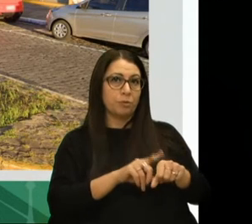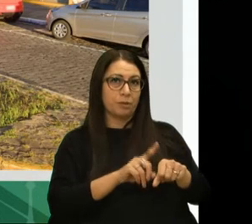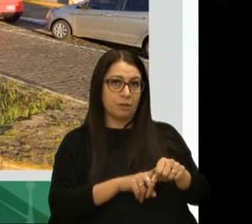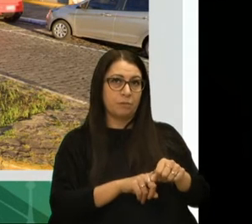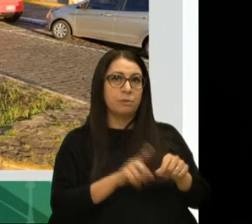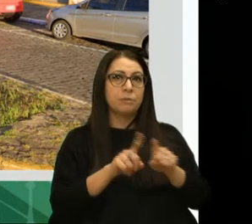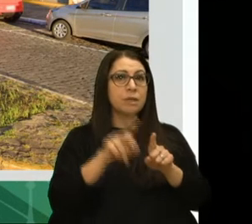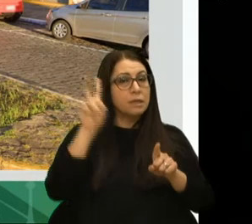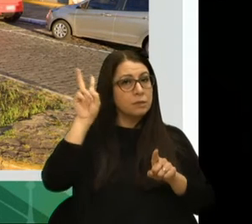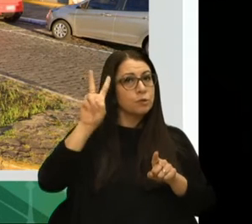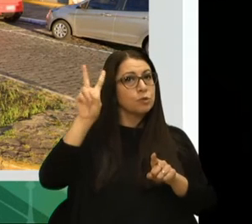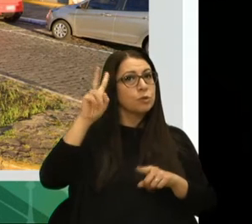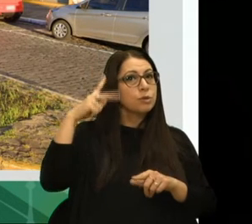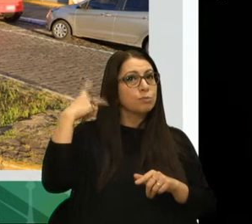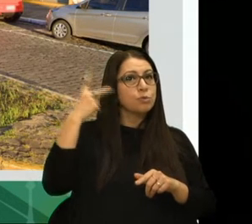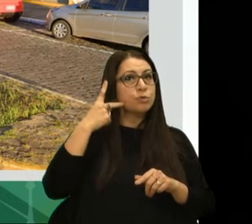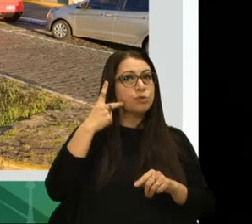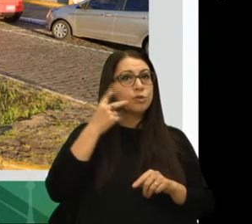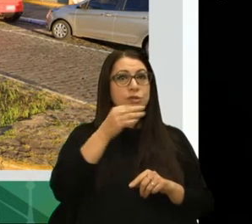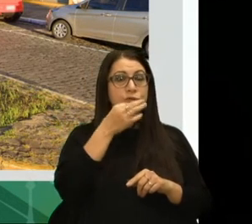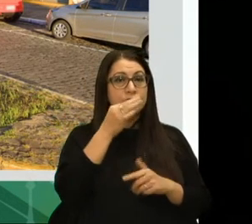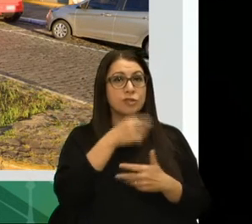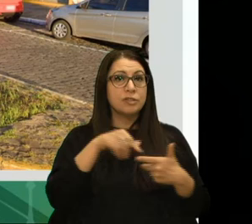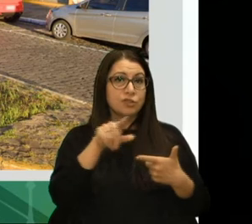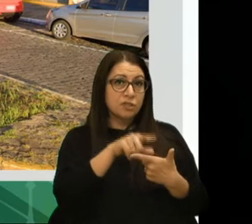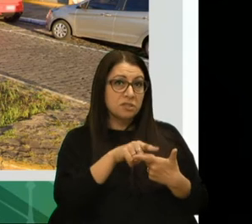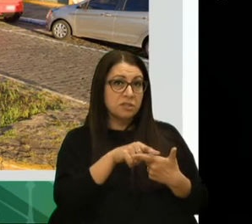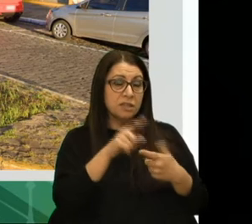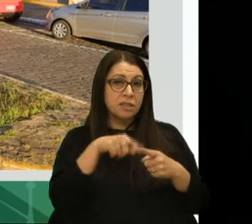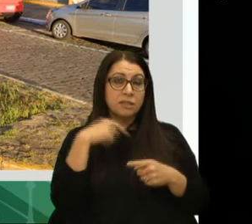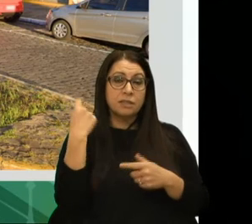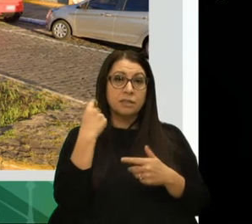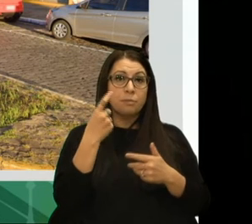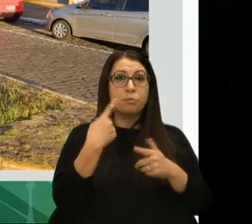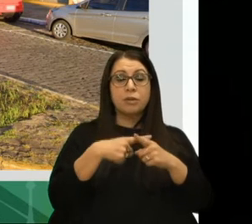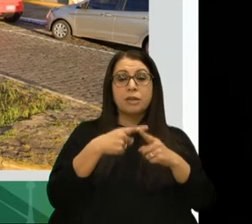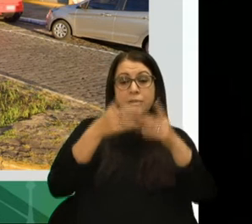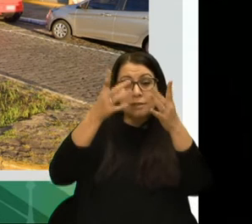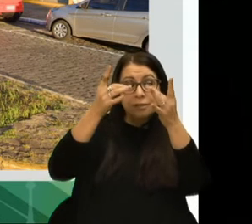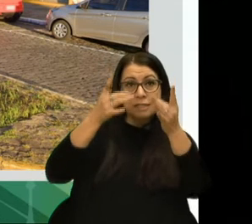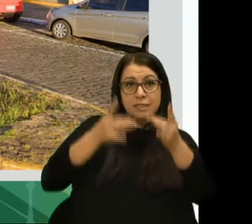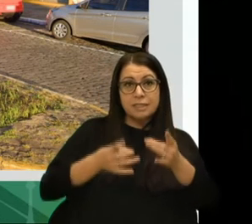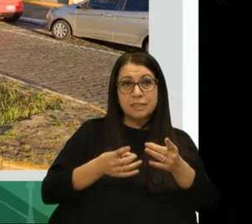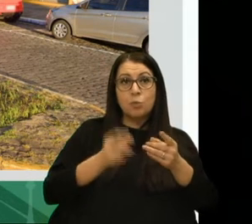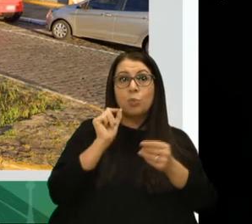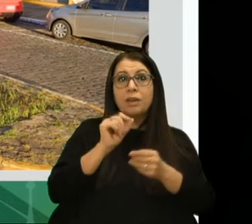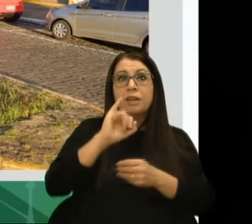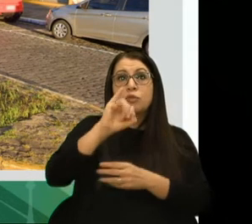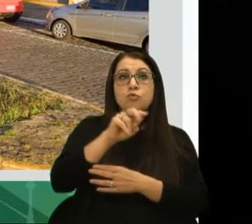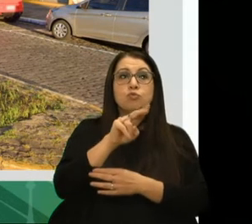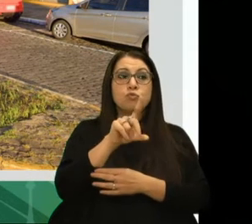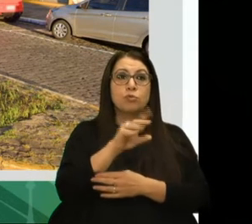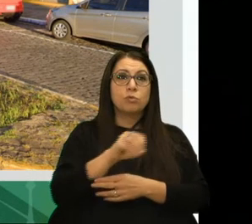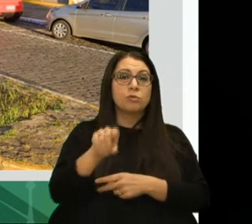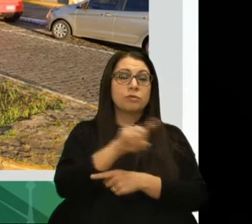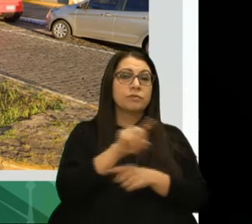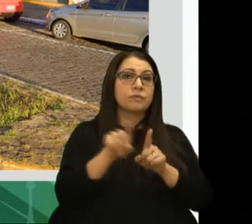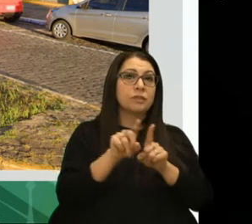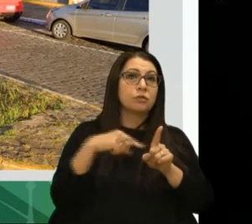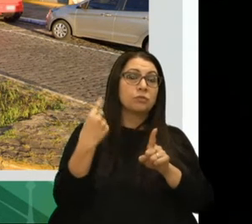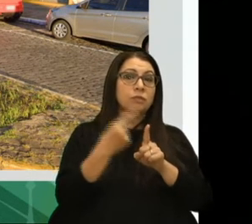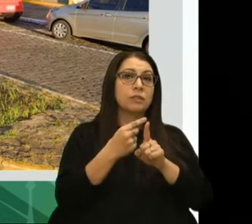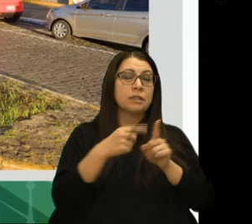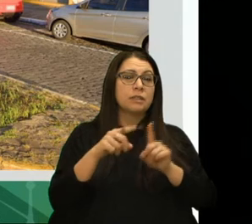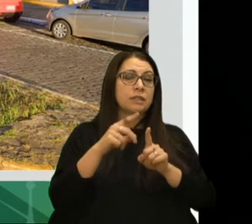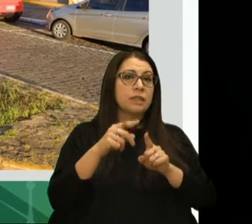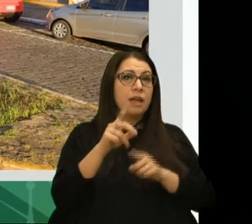A história política de Caxias do Rio Grande, por que não descrever quem foi Júlio de Castilhos, aquele que denominou a Caxias como a